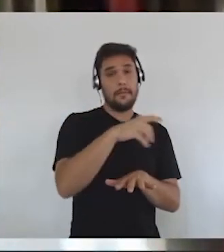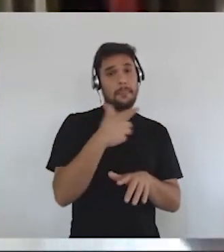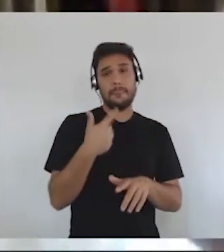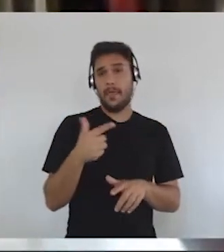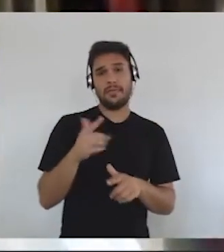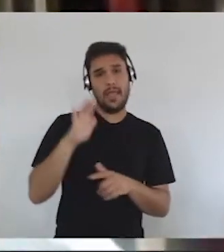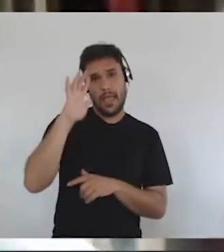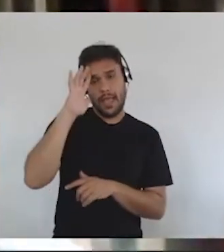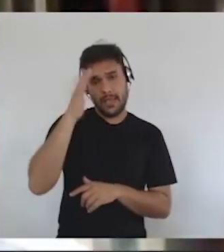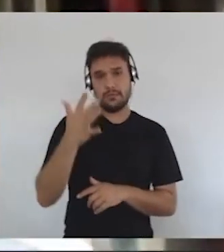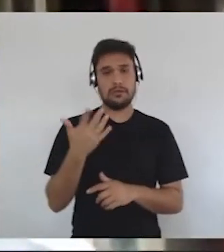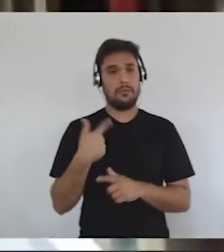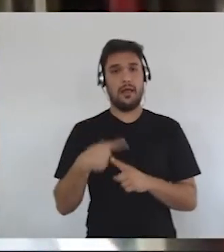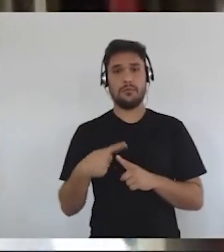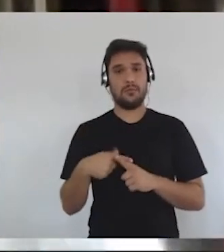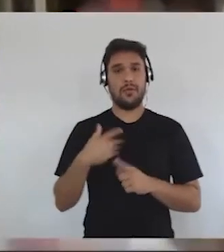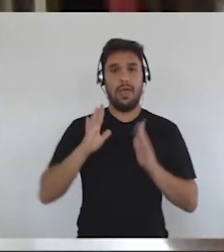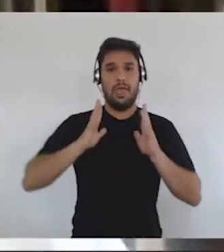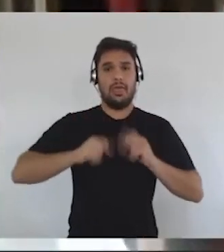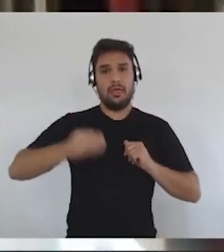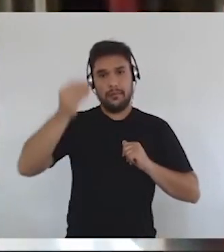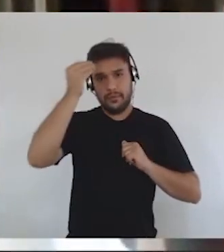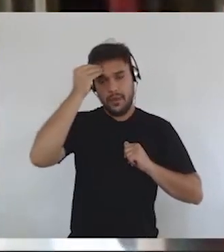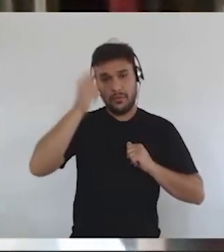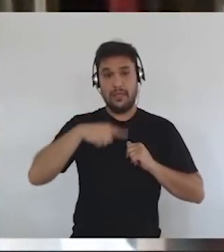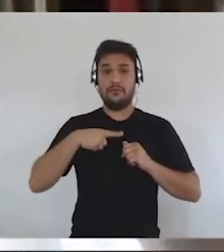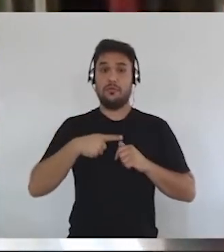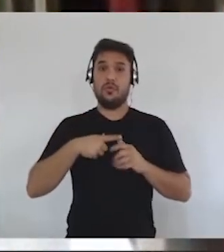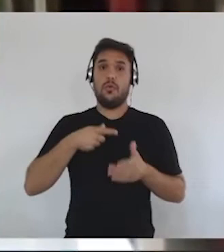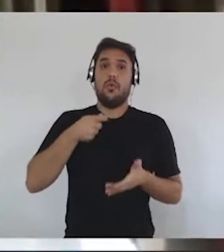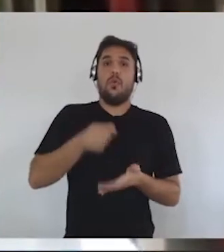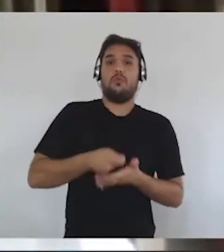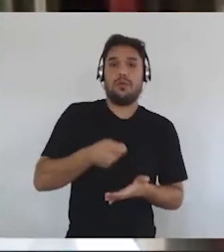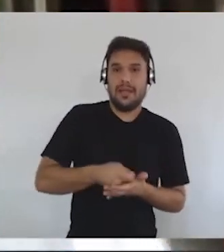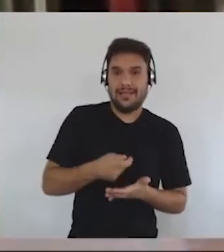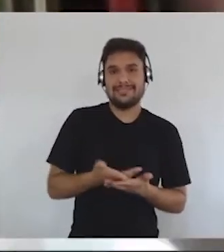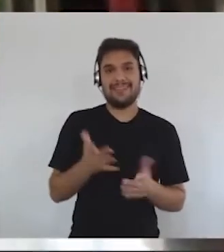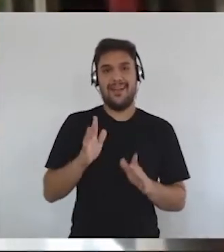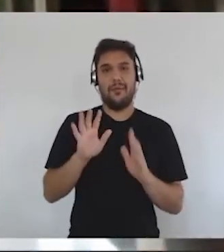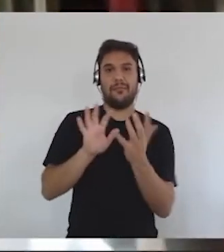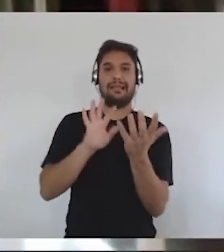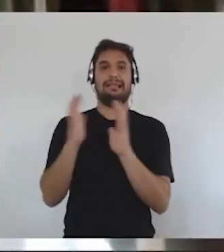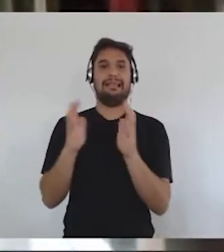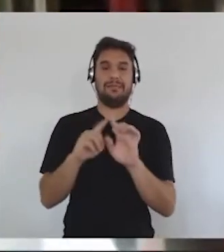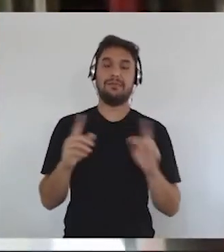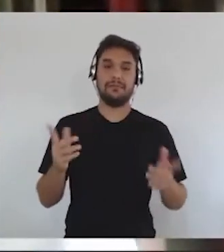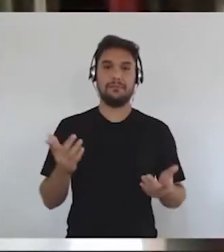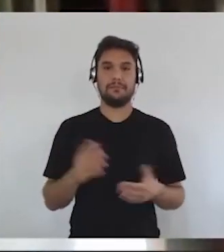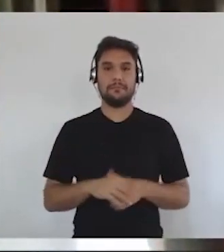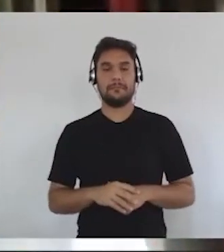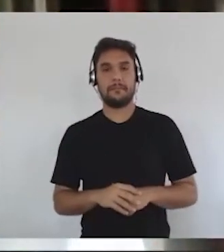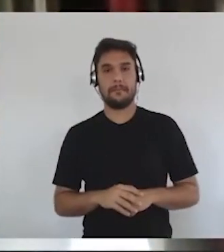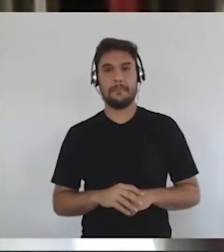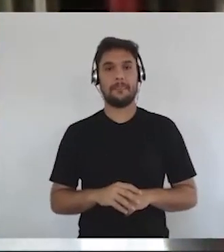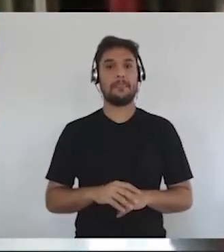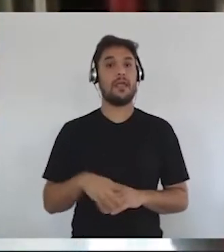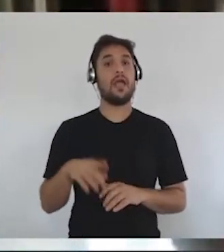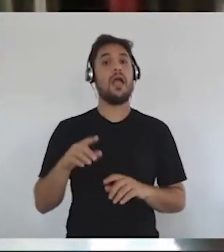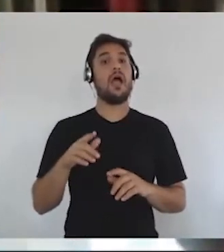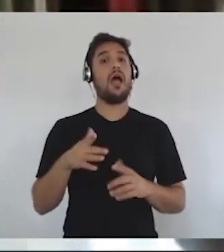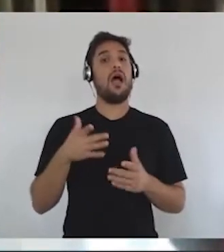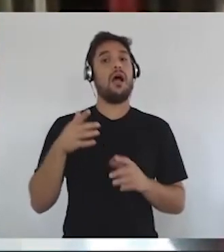responsabilidade por uma excludente de ilicitude. Houve uma força maior. Houve o ilícito, mas uma força maior. A força